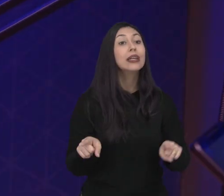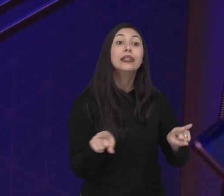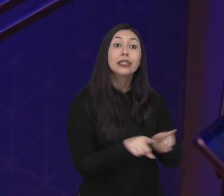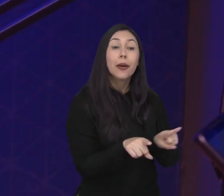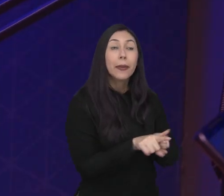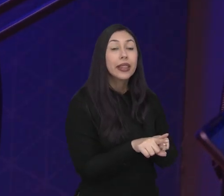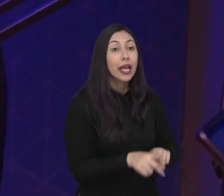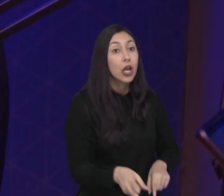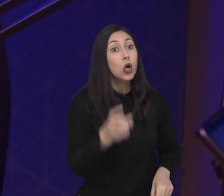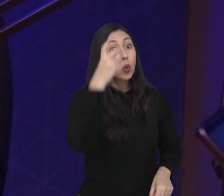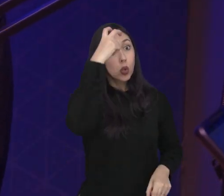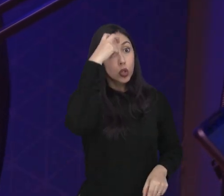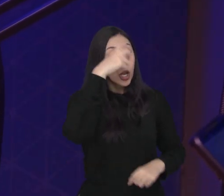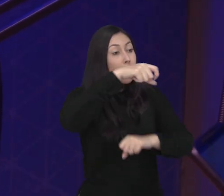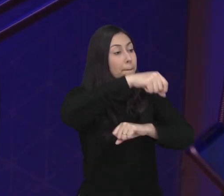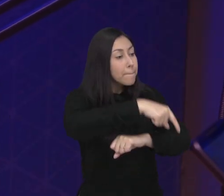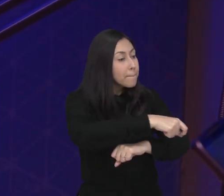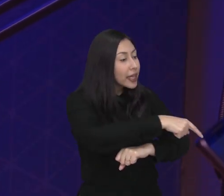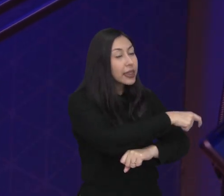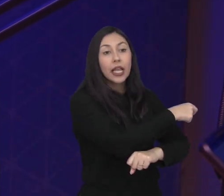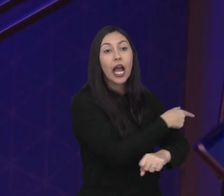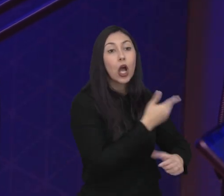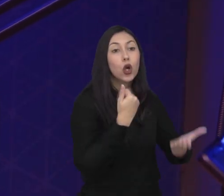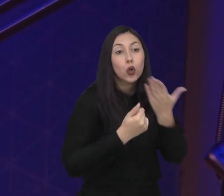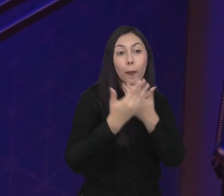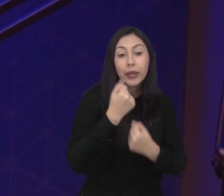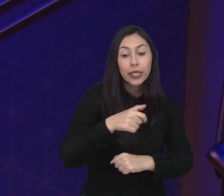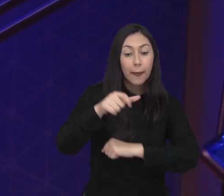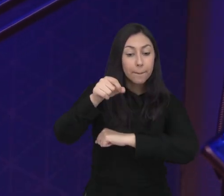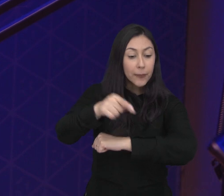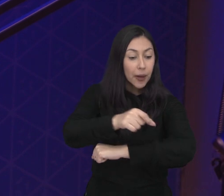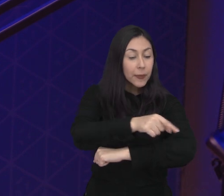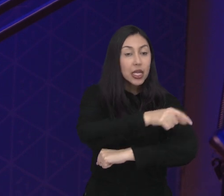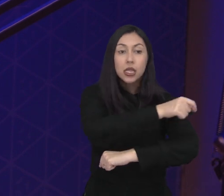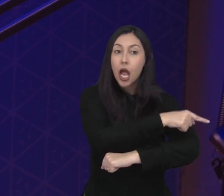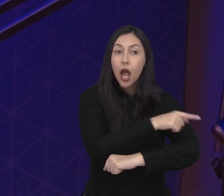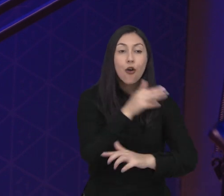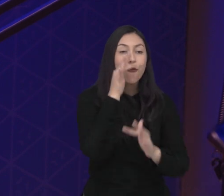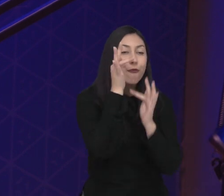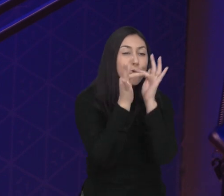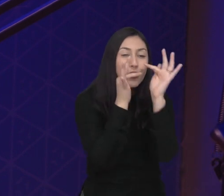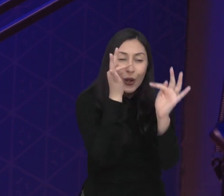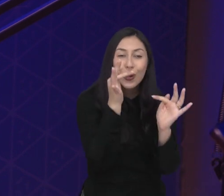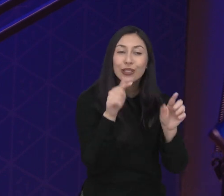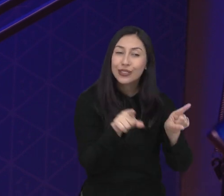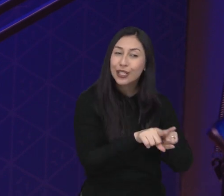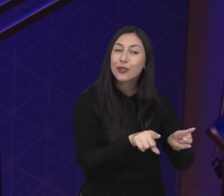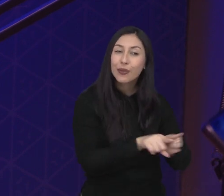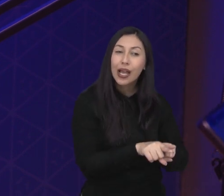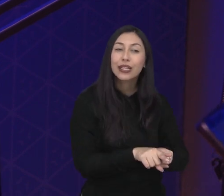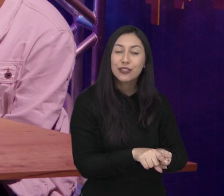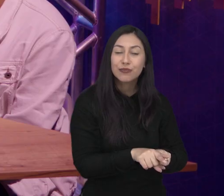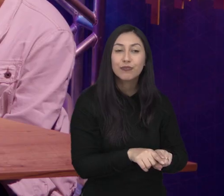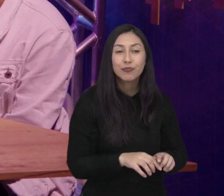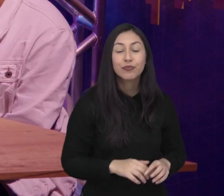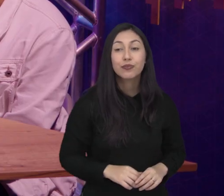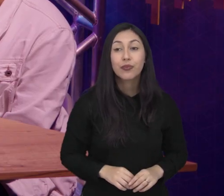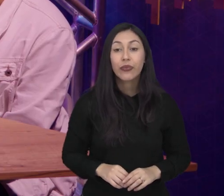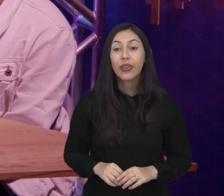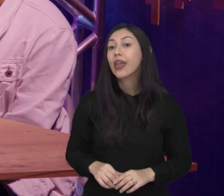essa cultura também da floricultura, horticultura, né, muito da plantação,